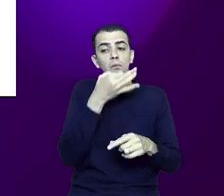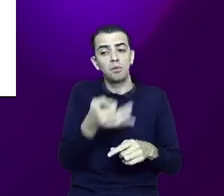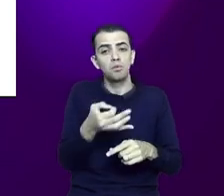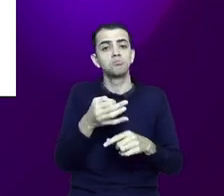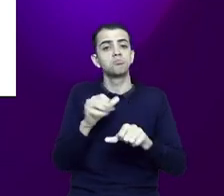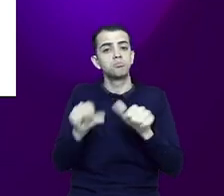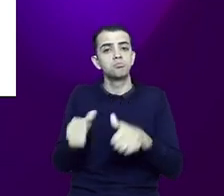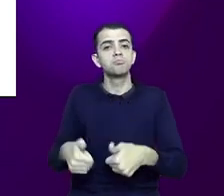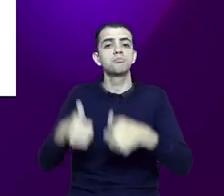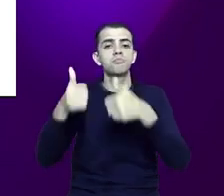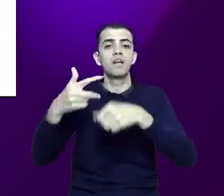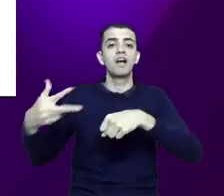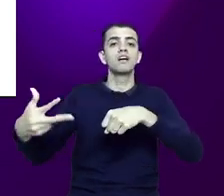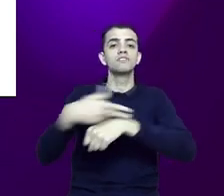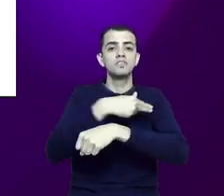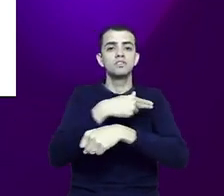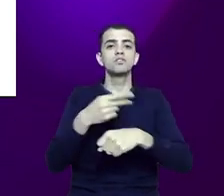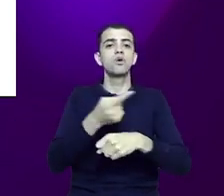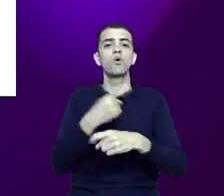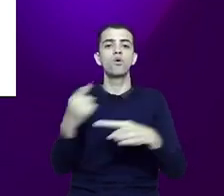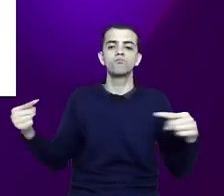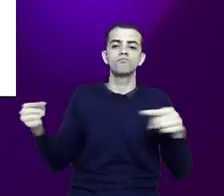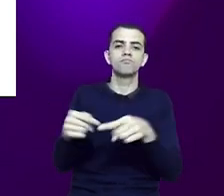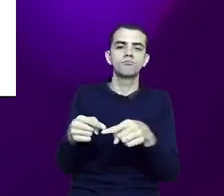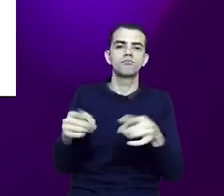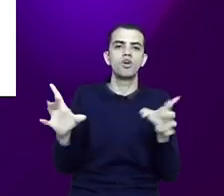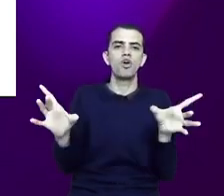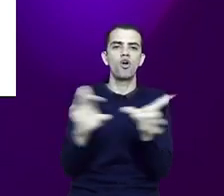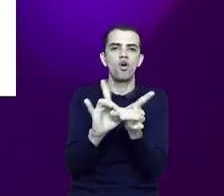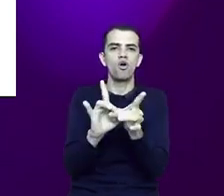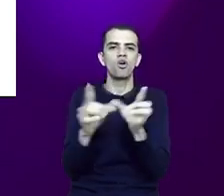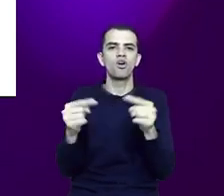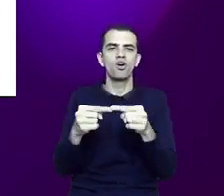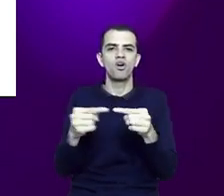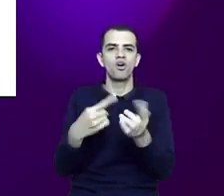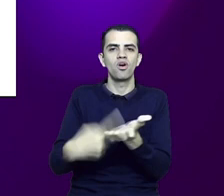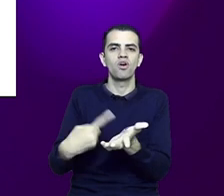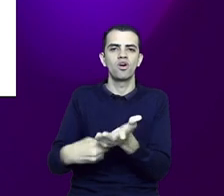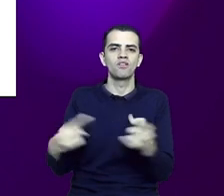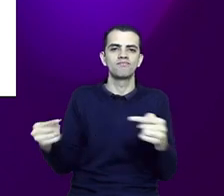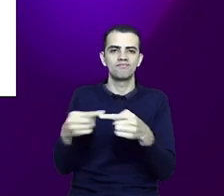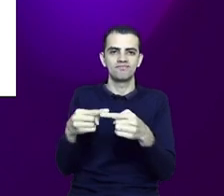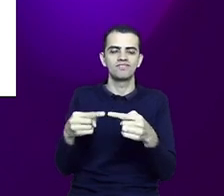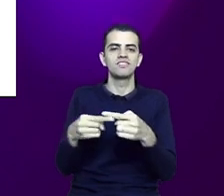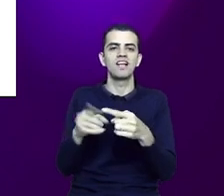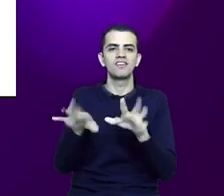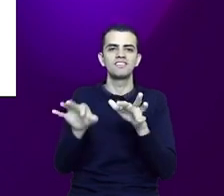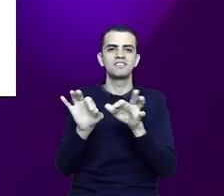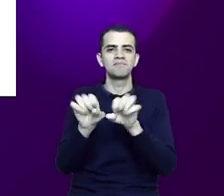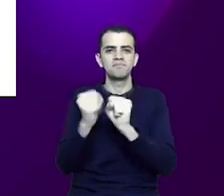acesso cirúrgico, vias combinadas para fragmentos ósseos que você considere